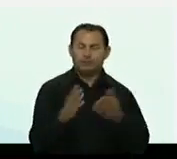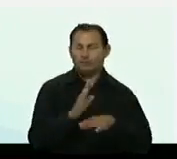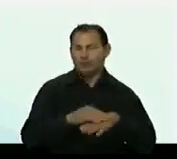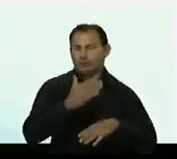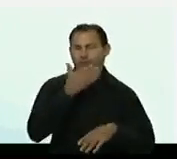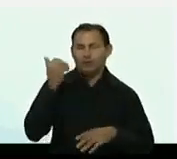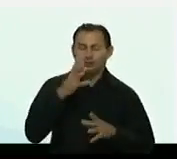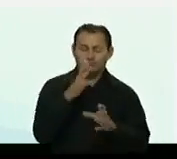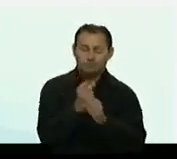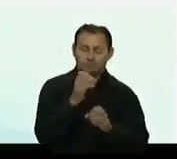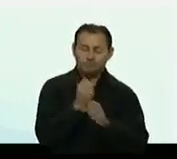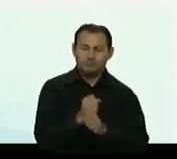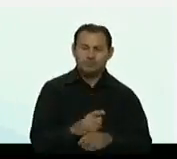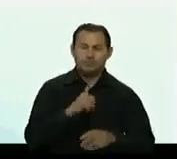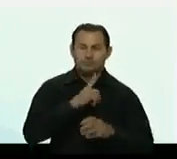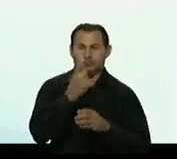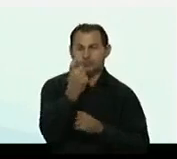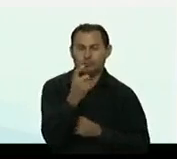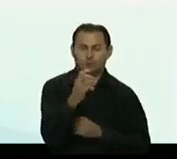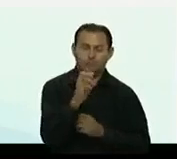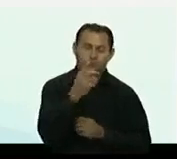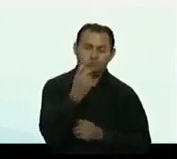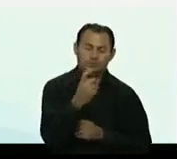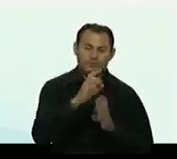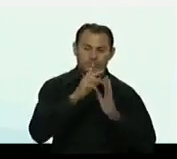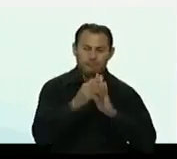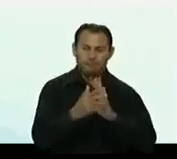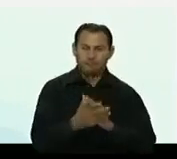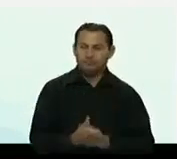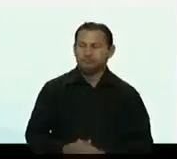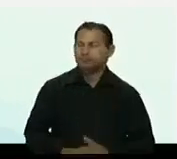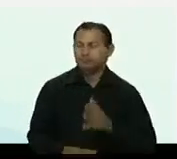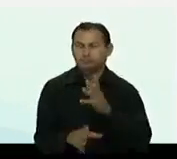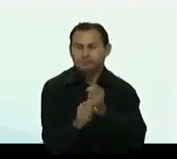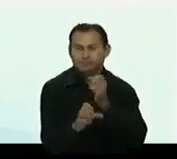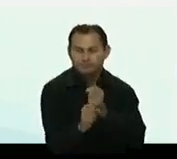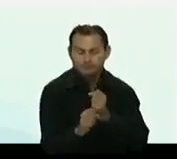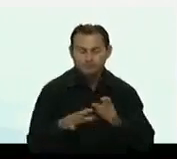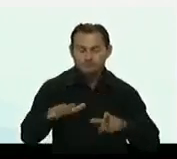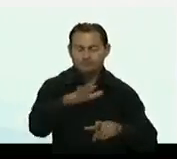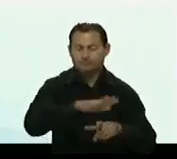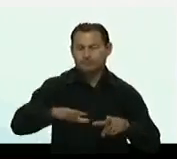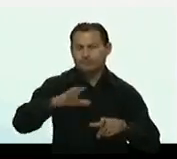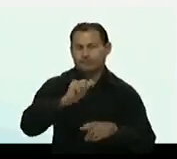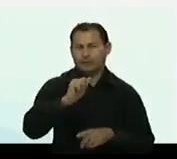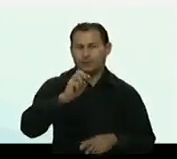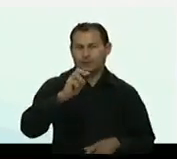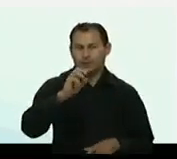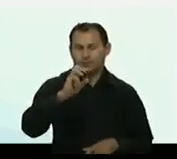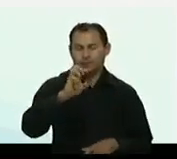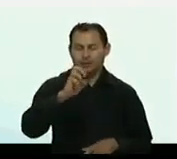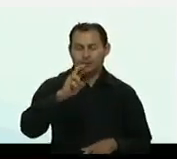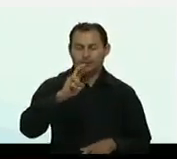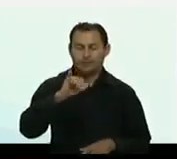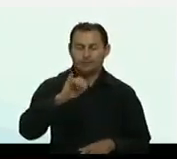mais fácil de calcular, que teremos só uma única variável. Calculando a área, que é